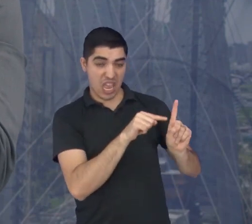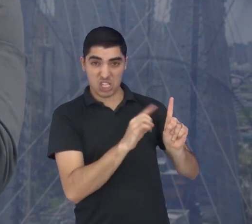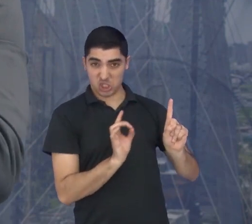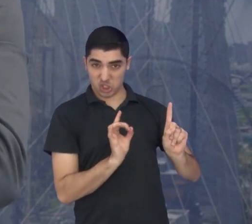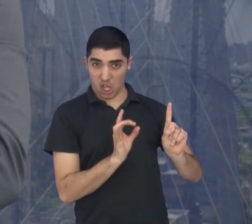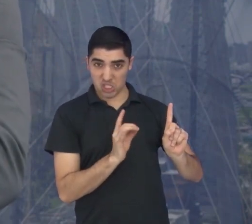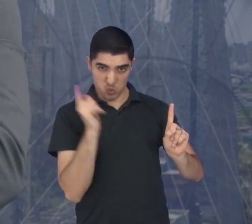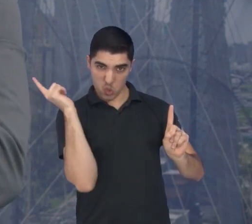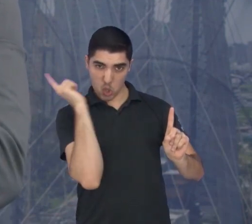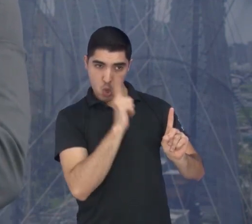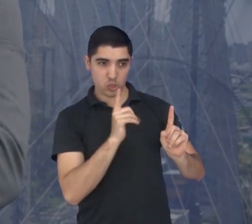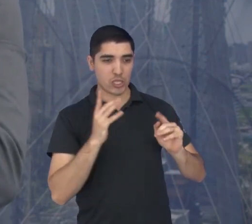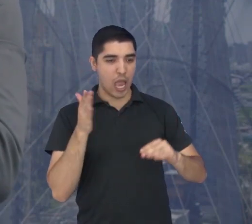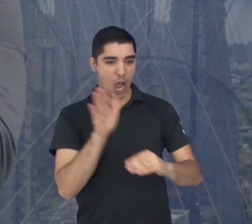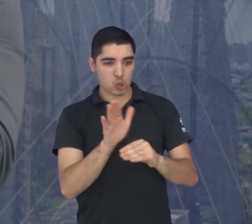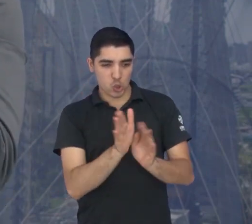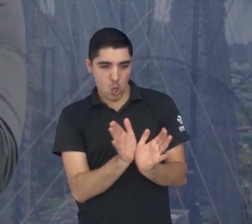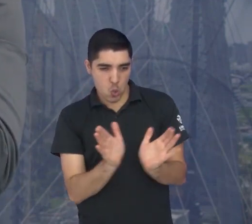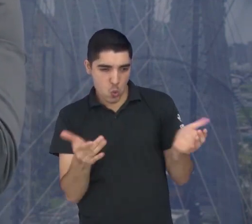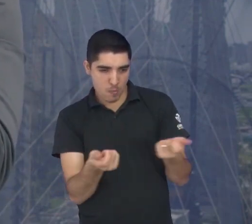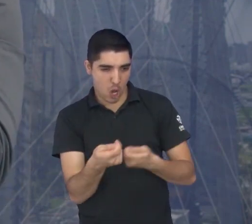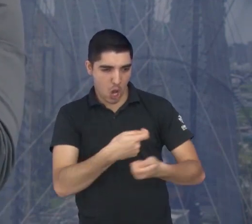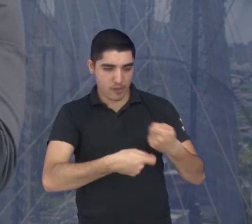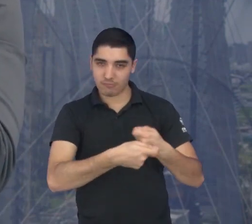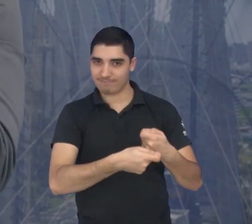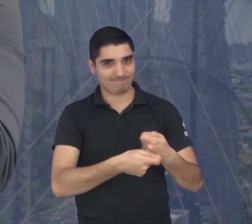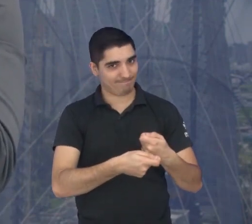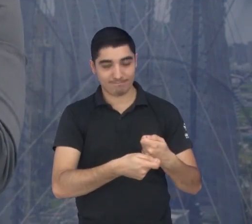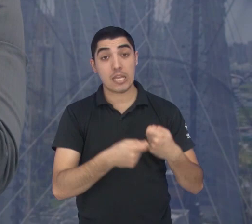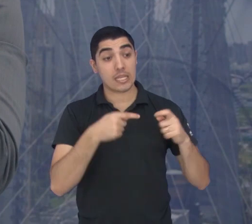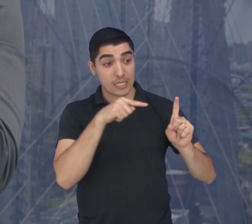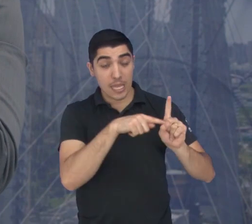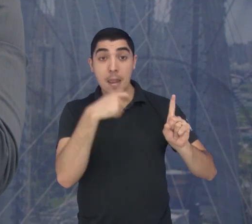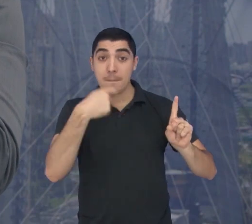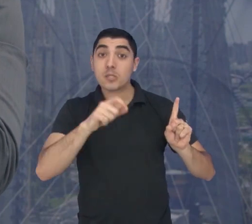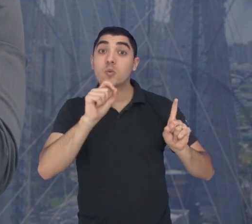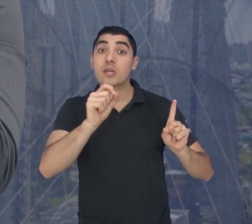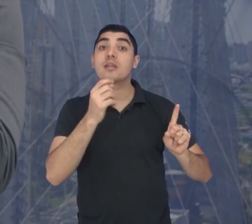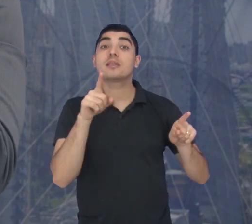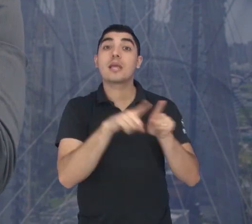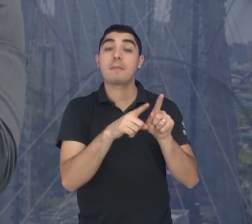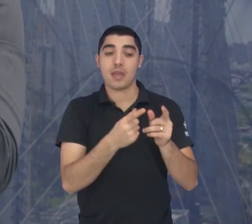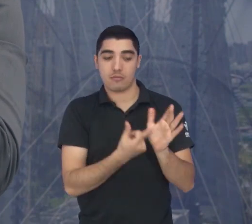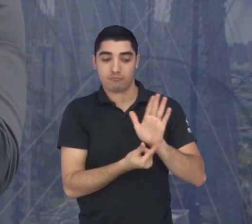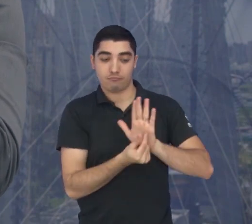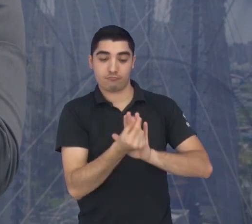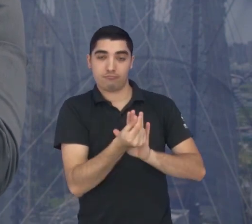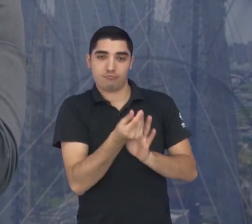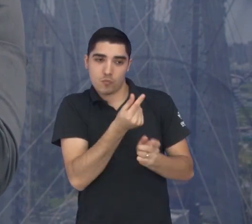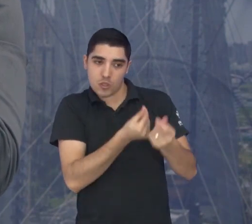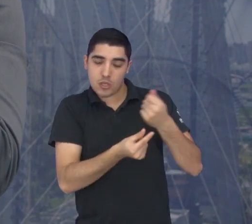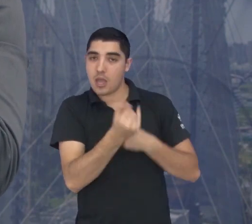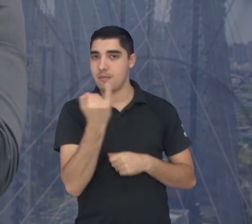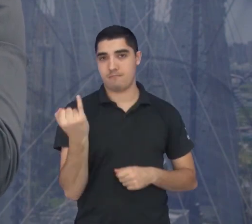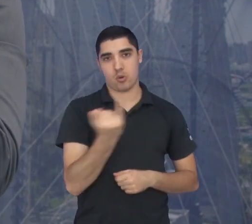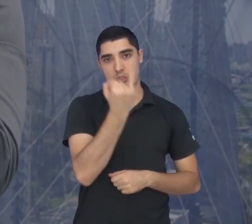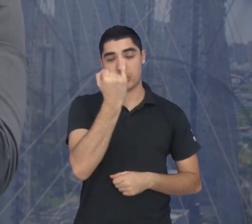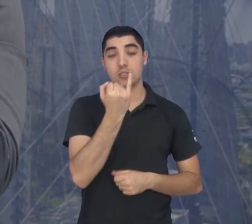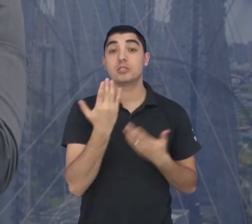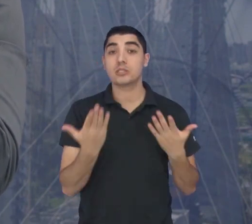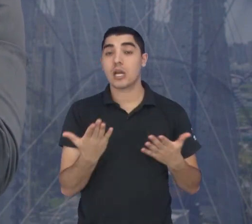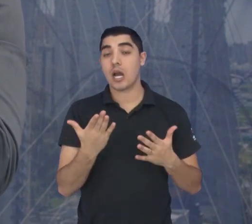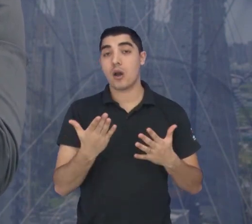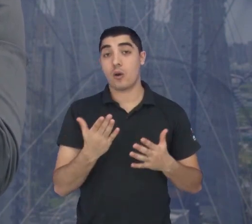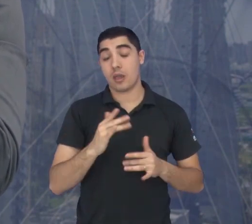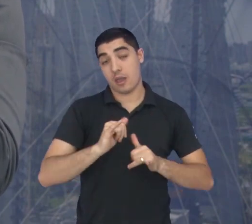que ele almeja na gestão dele. E principalmente ser um bom gestor com relação a finanças. É importante frisar o que? A